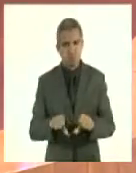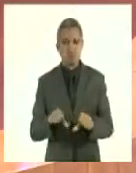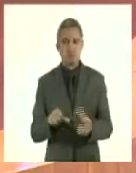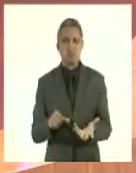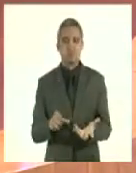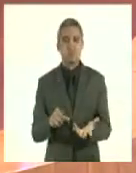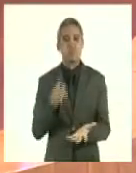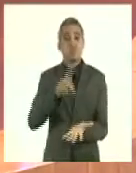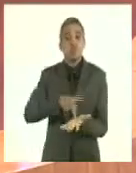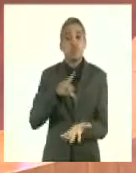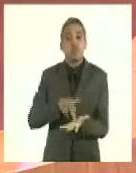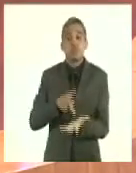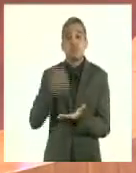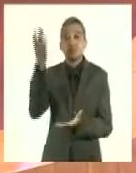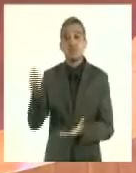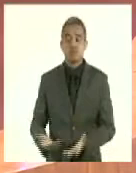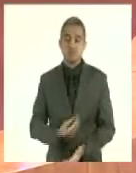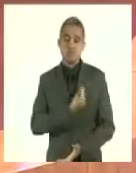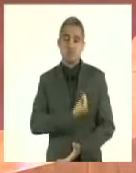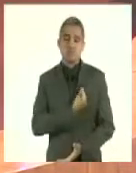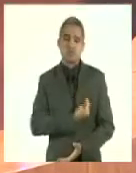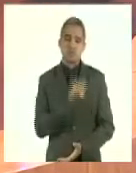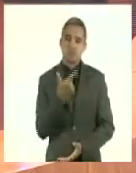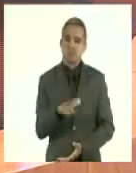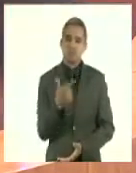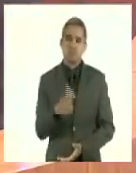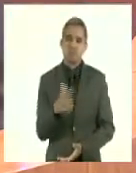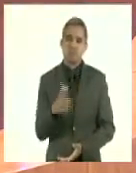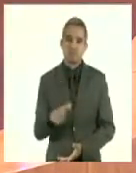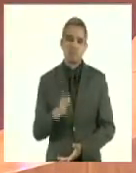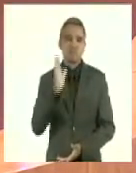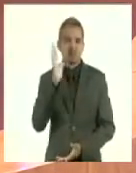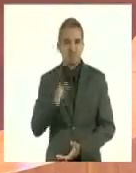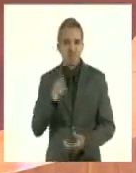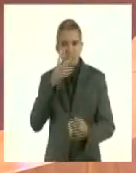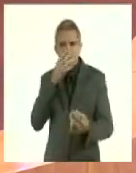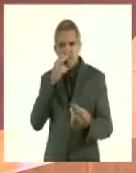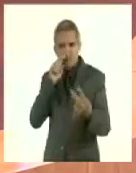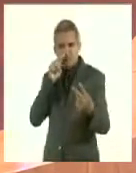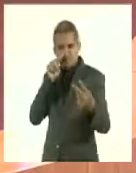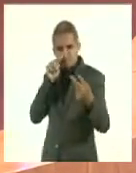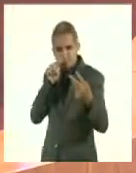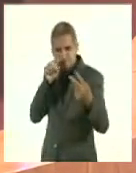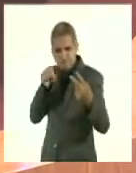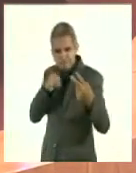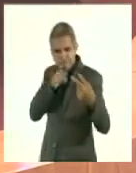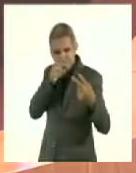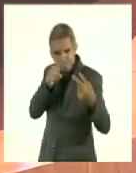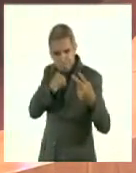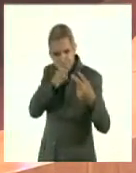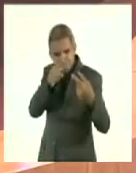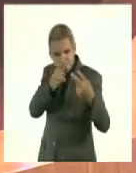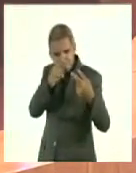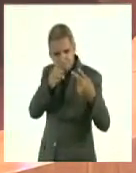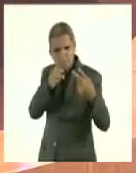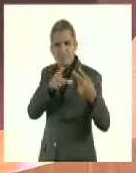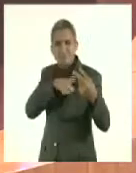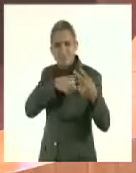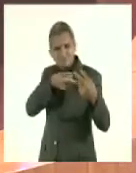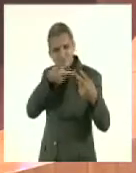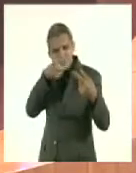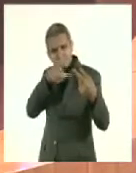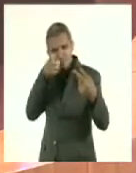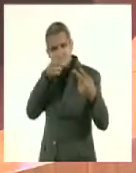Excelência, porque está espelhado no rosto, está espelhado nos olhares e no rosto e na alma de Vossa